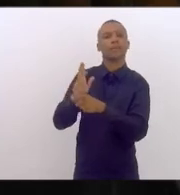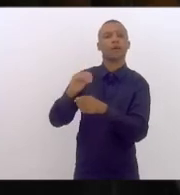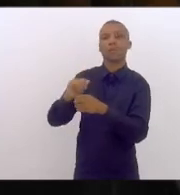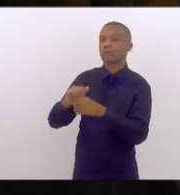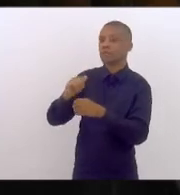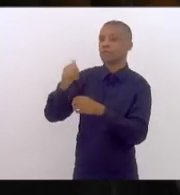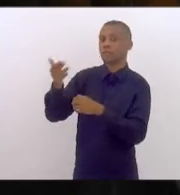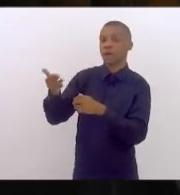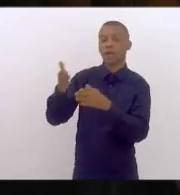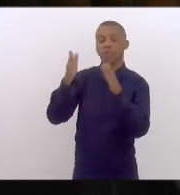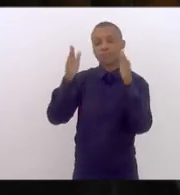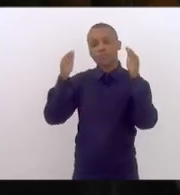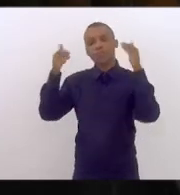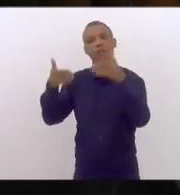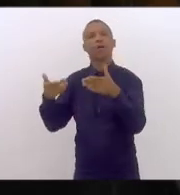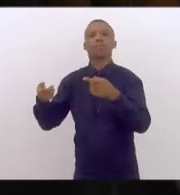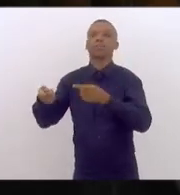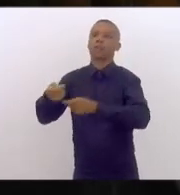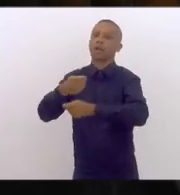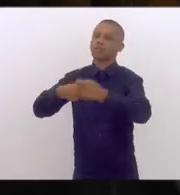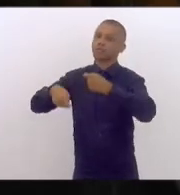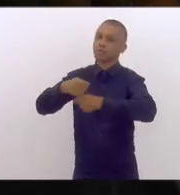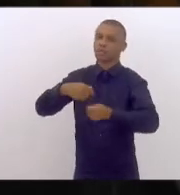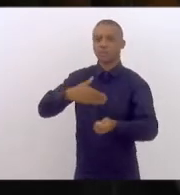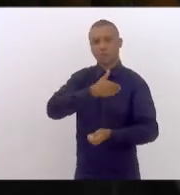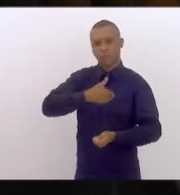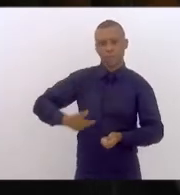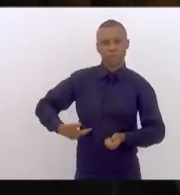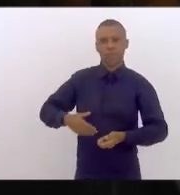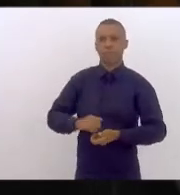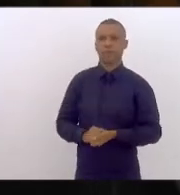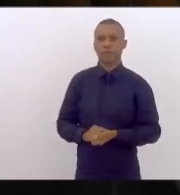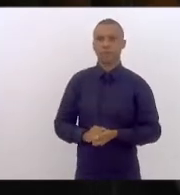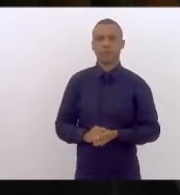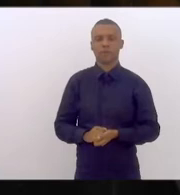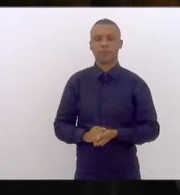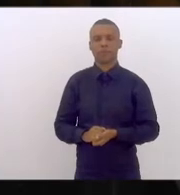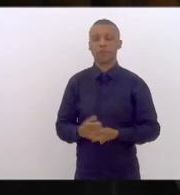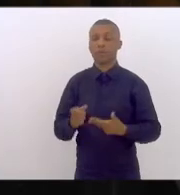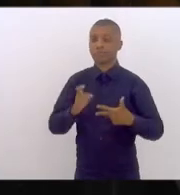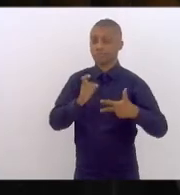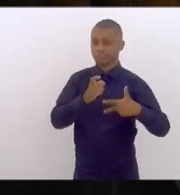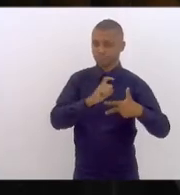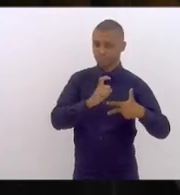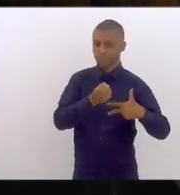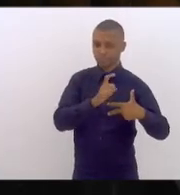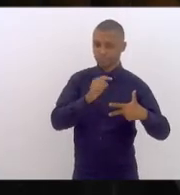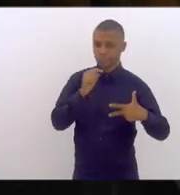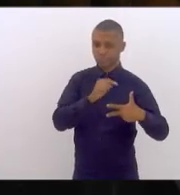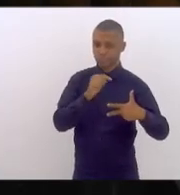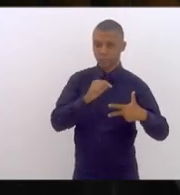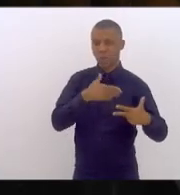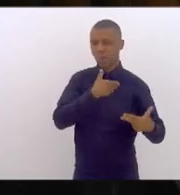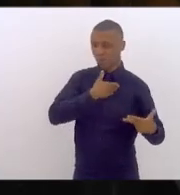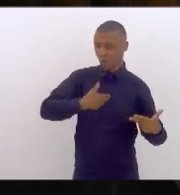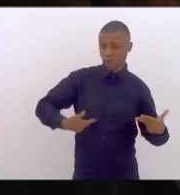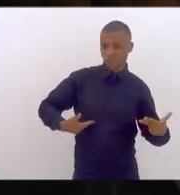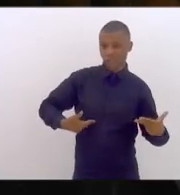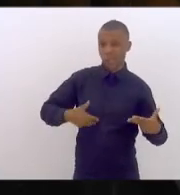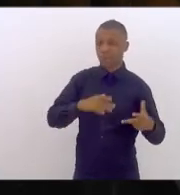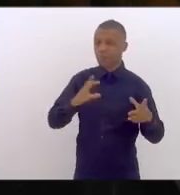administração pública o prazer executivo através de sua